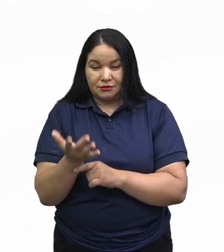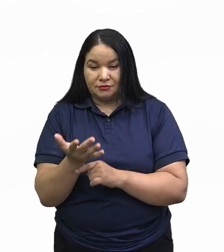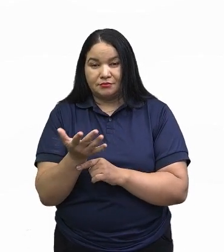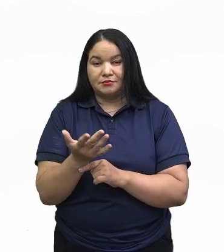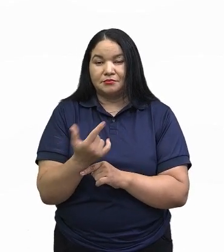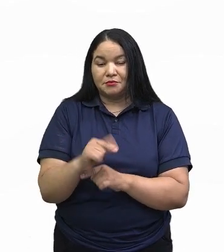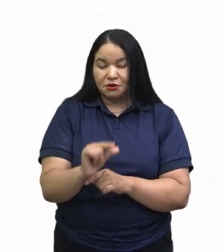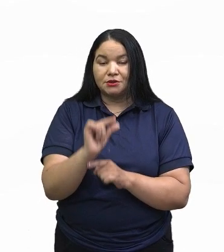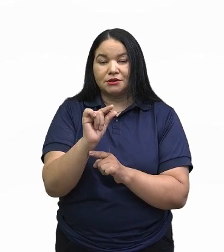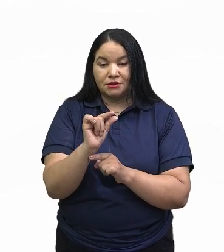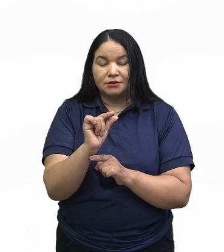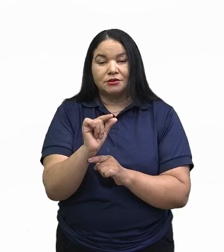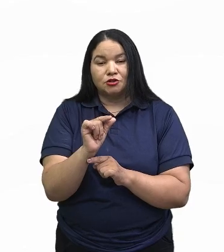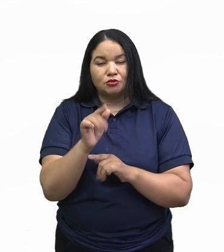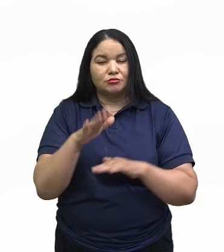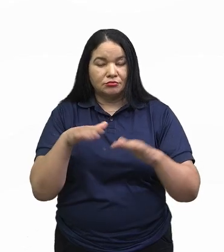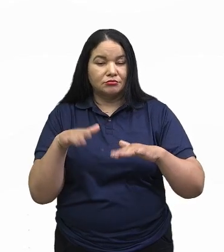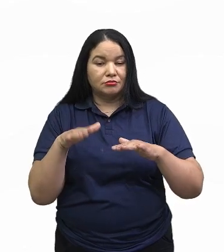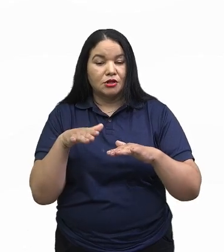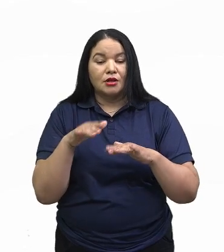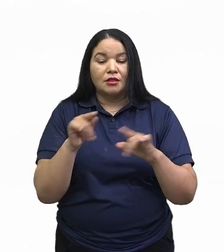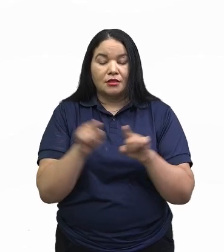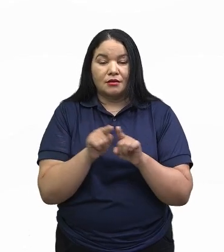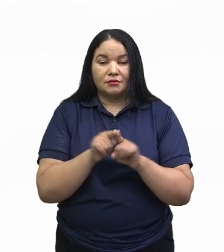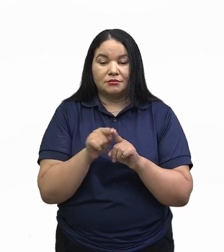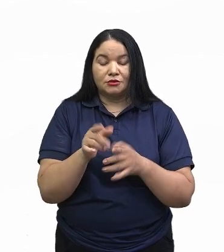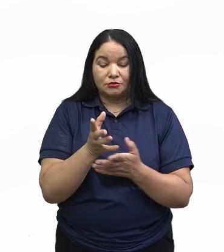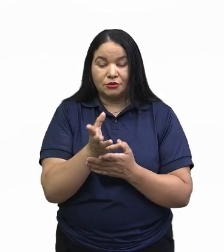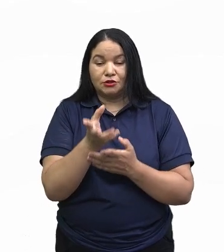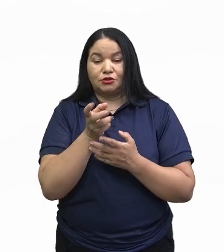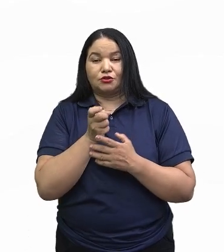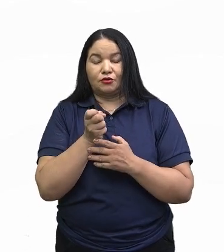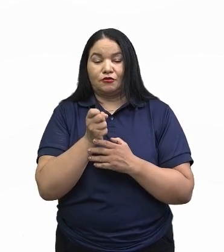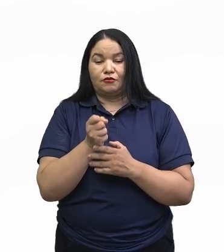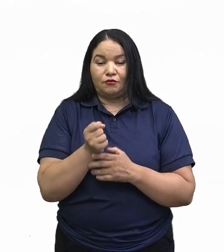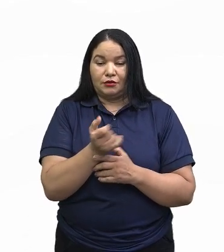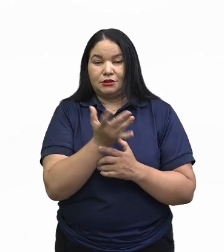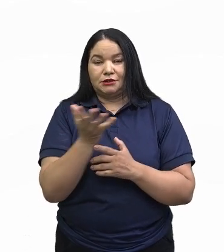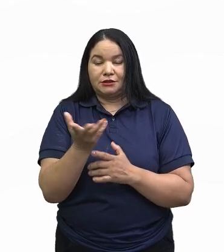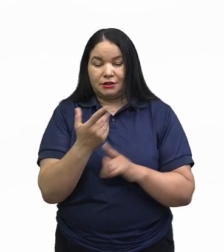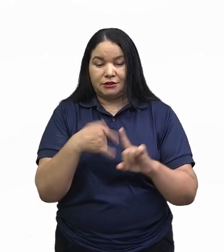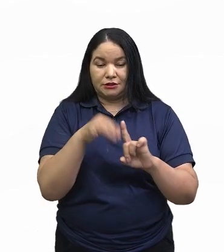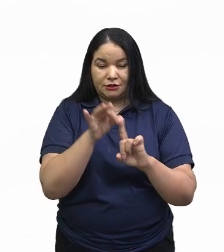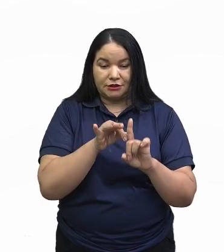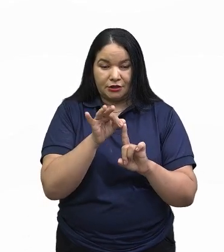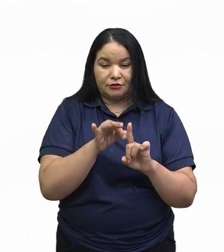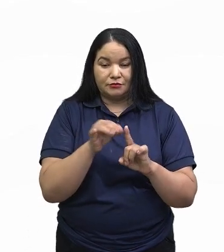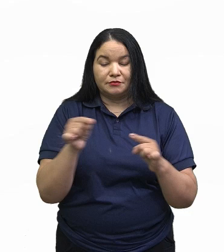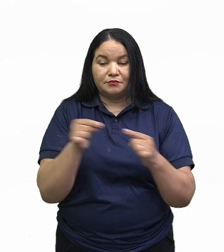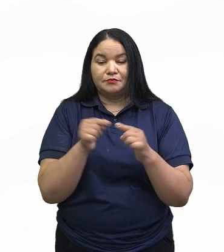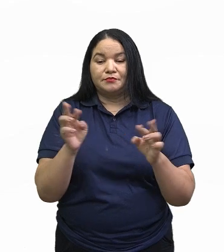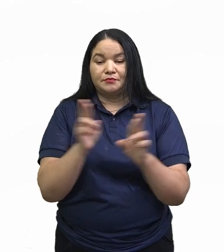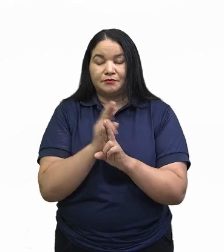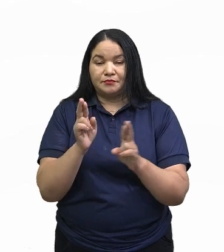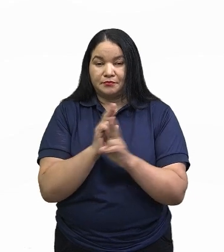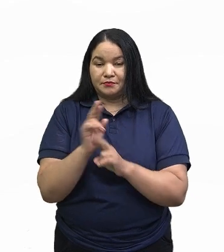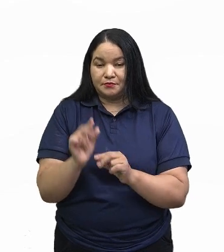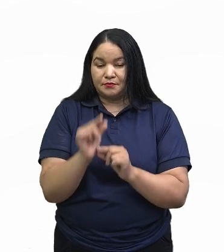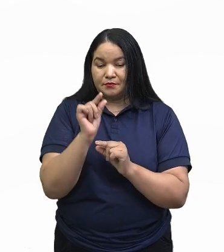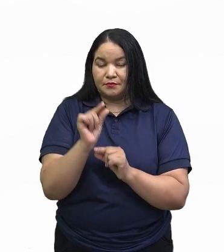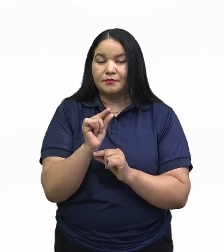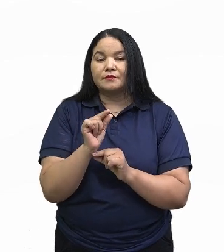relativamente pequena de água, absorve uma grande quantidade de calor, para haver uma elevação correspondente pequena de